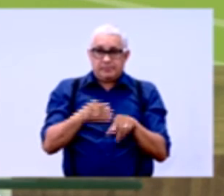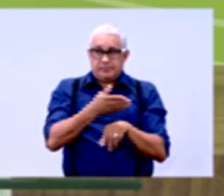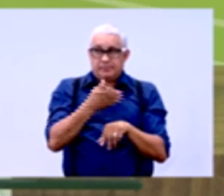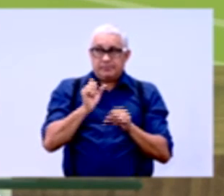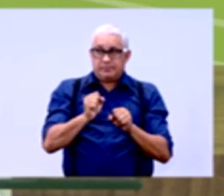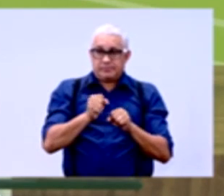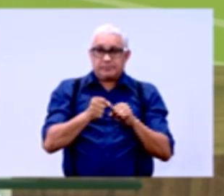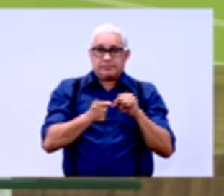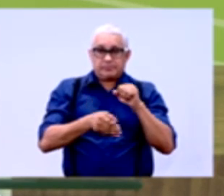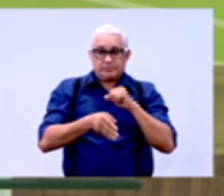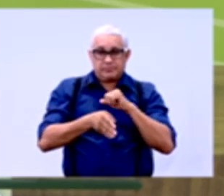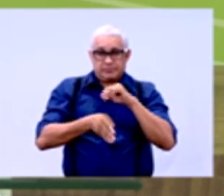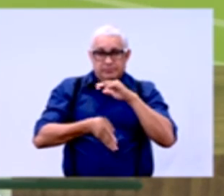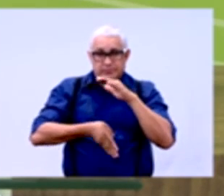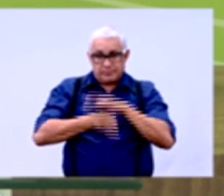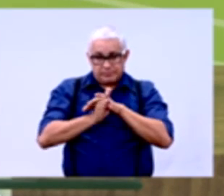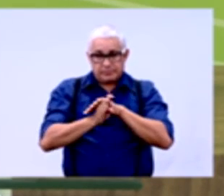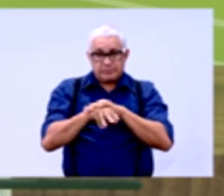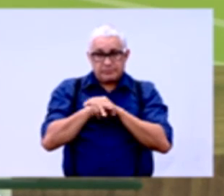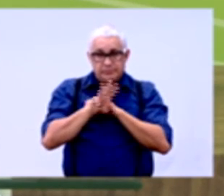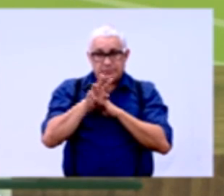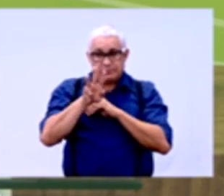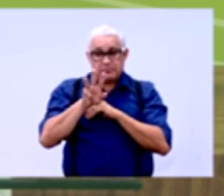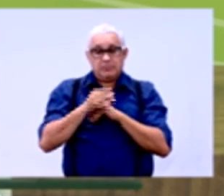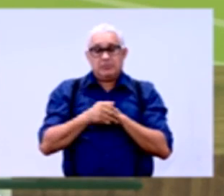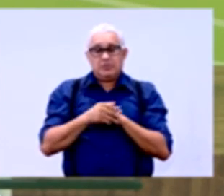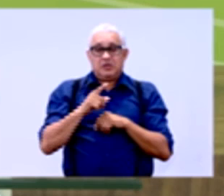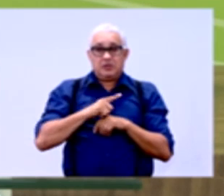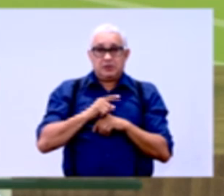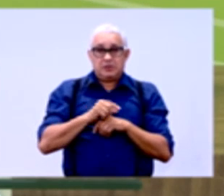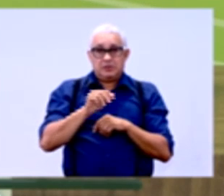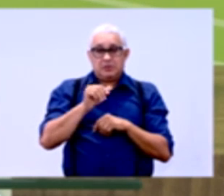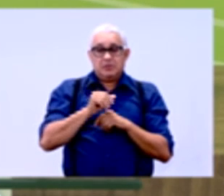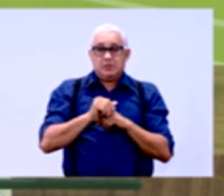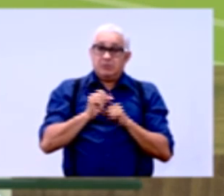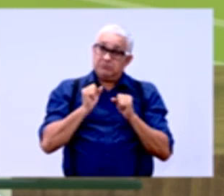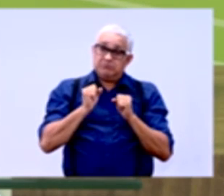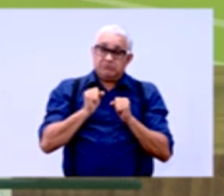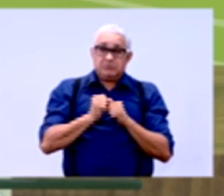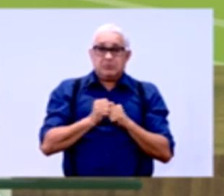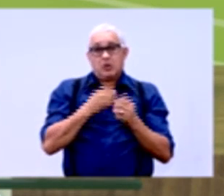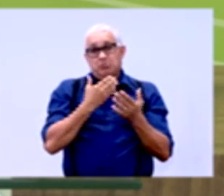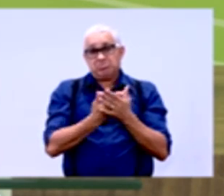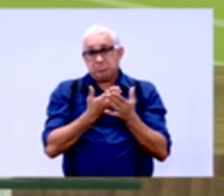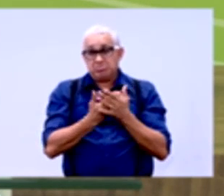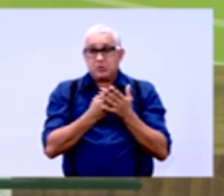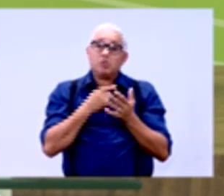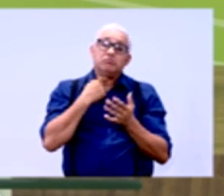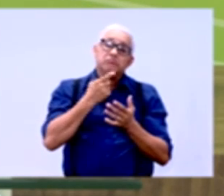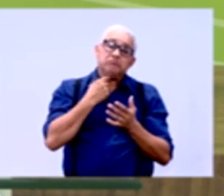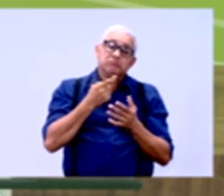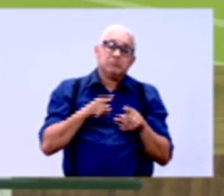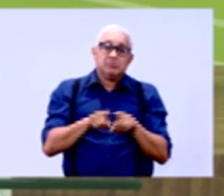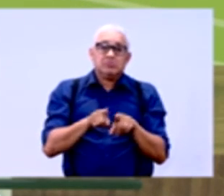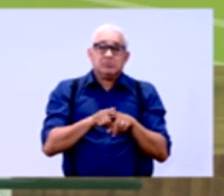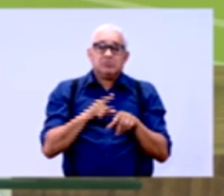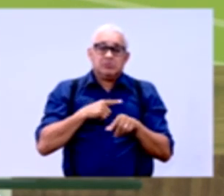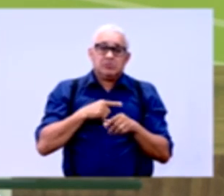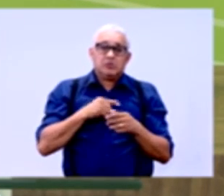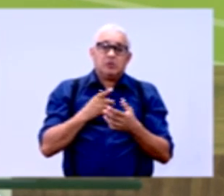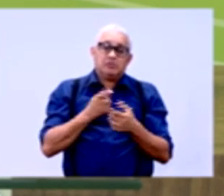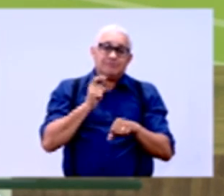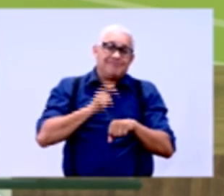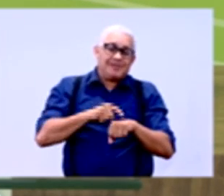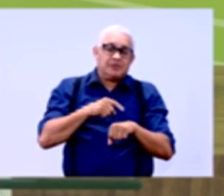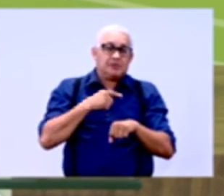estar acessando essas videoaulas para que vocês possam, se tiverem dúvidas, se teve algum momento que